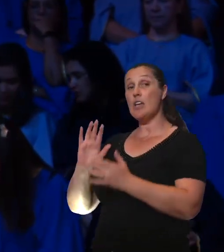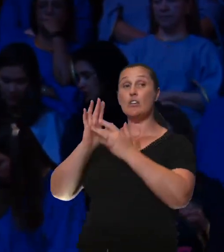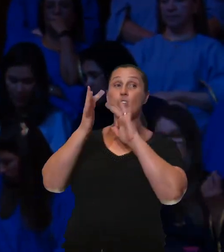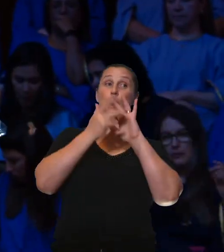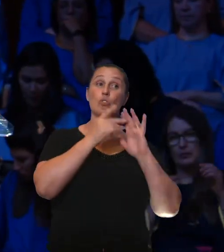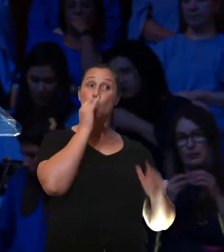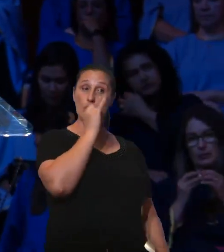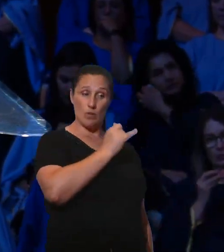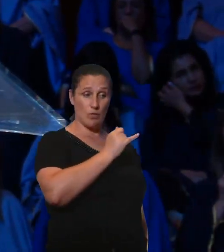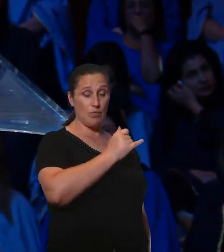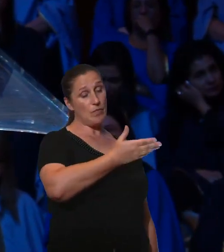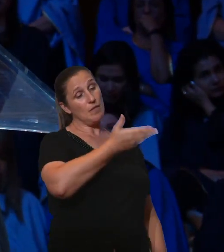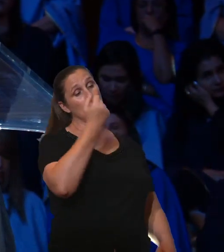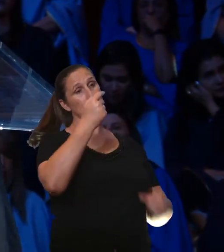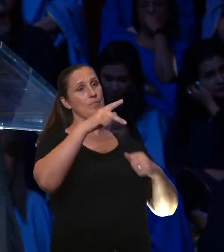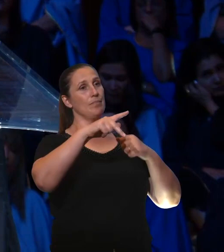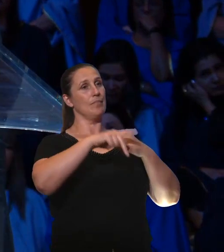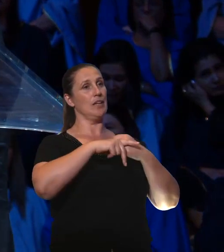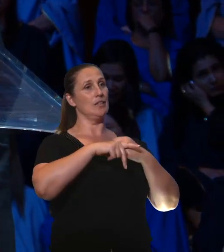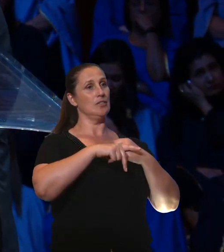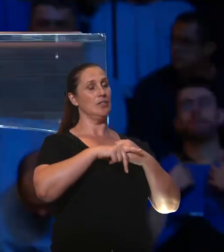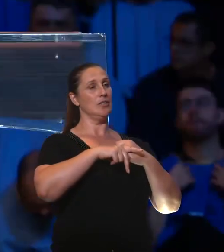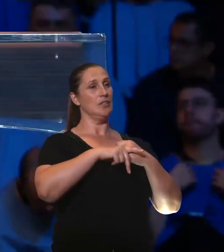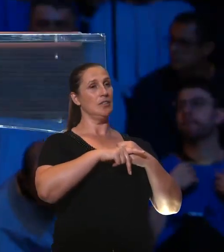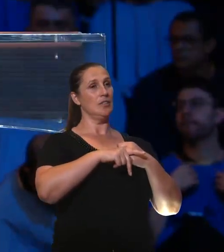então disse: vem.